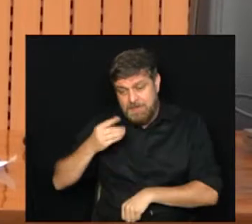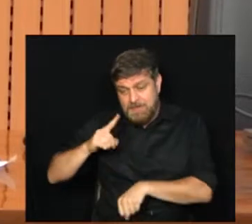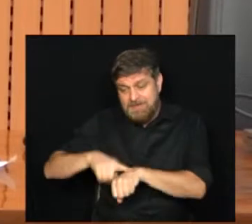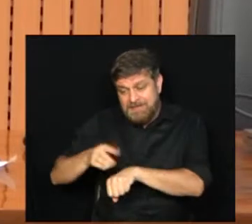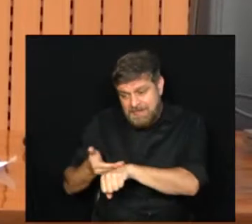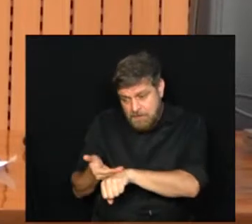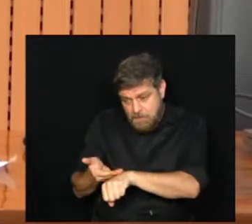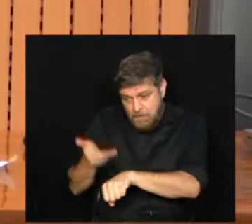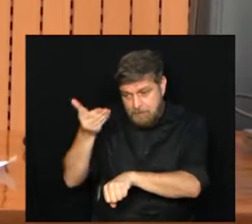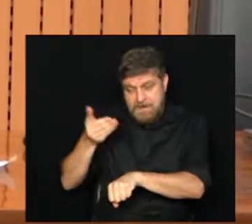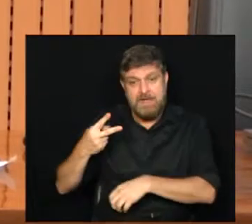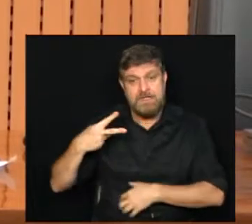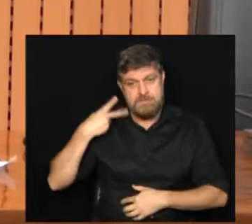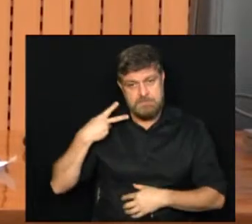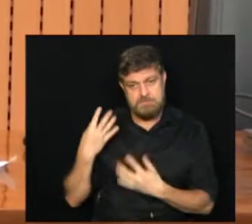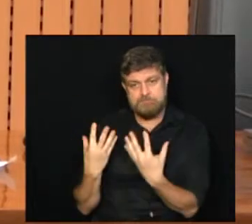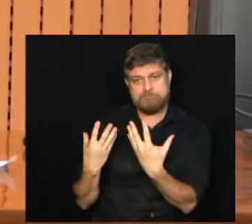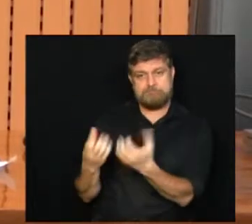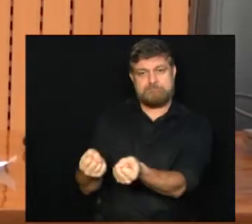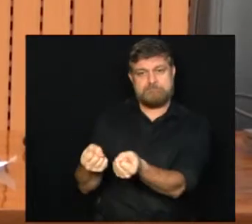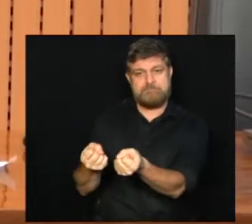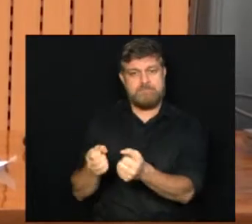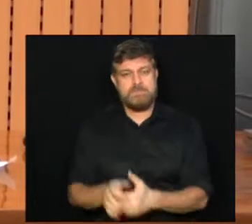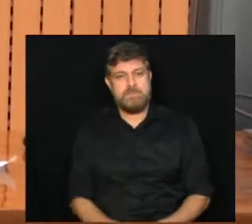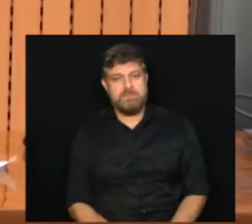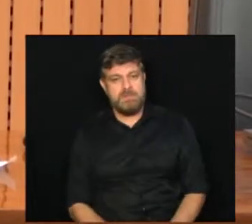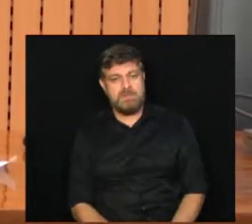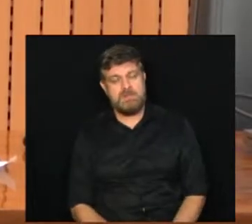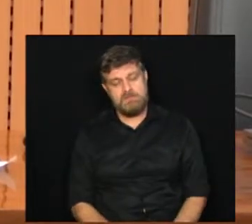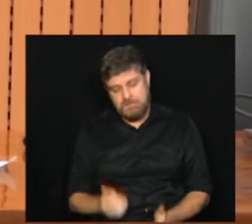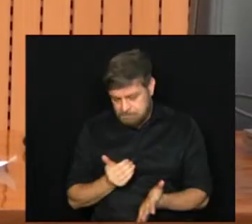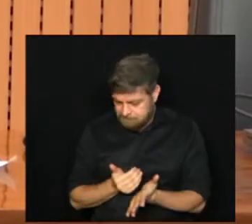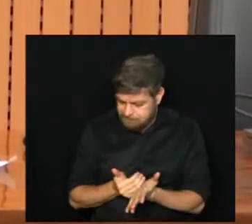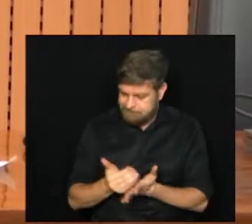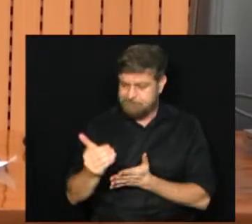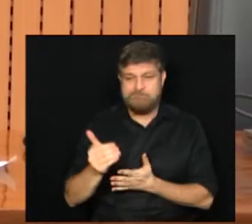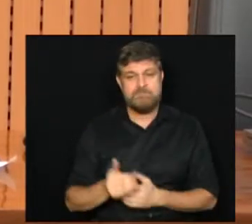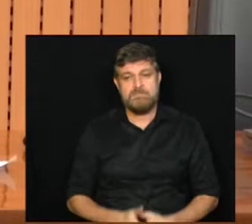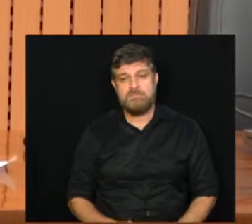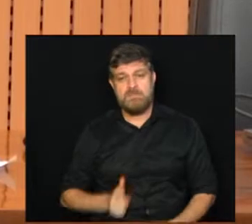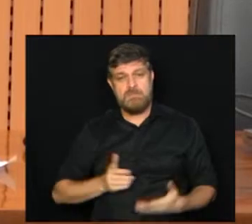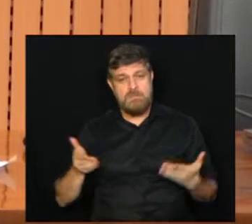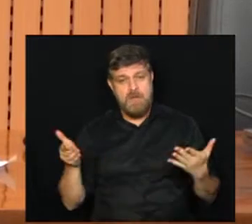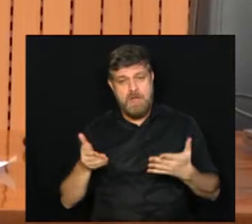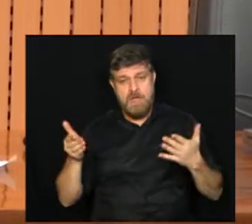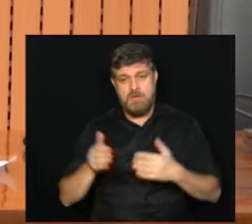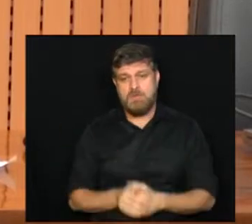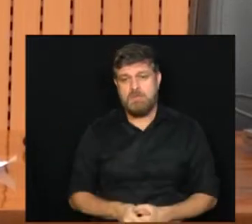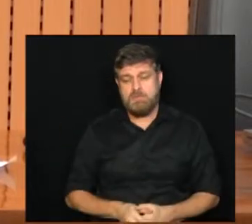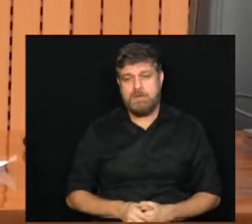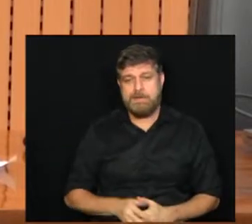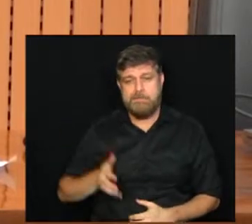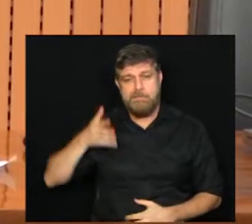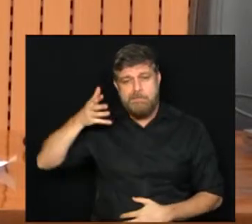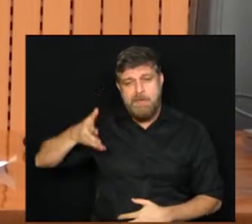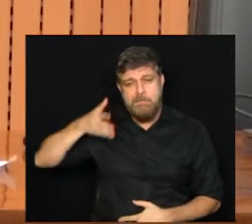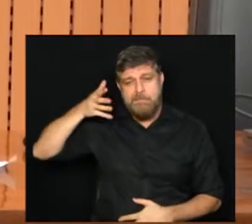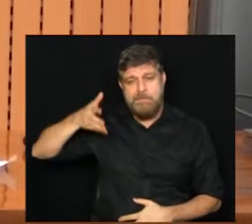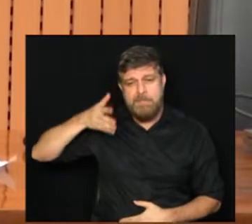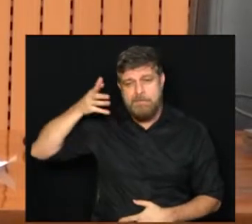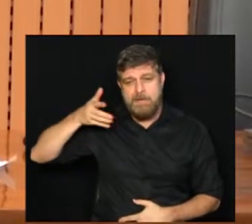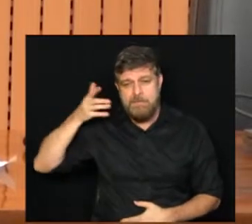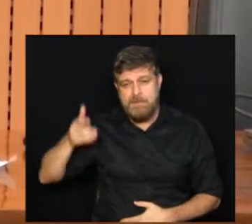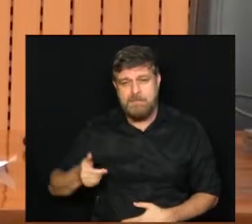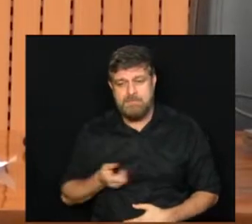dos trabalhos e, então, vamos seguir aqui a nossa pauta, passar aos nossos convidados para que possam nos apresentar aí